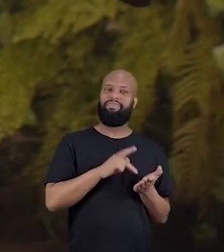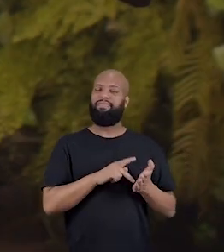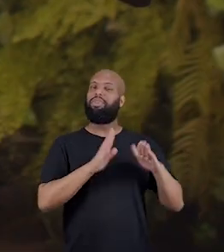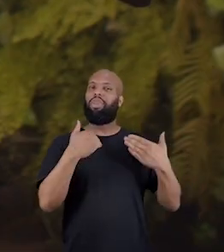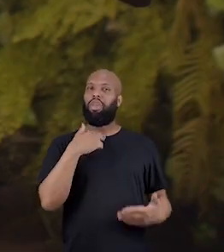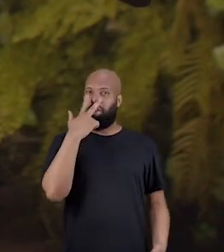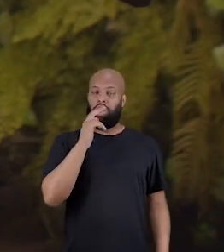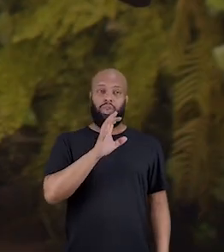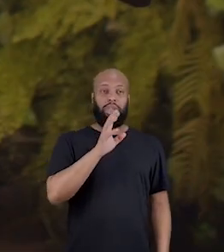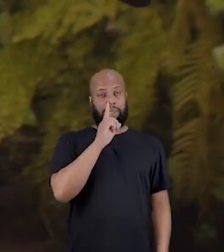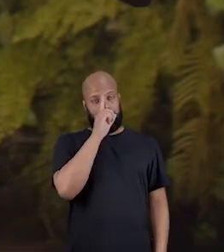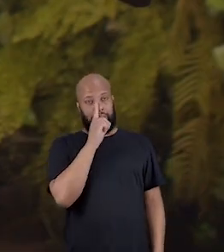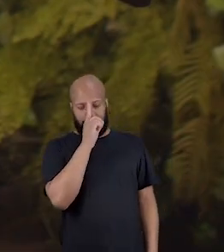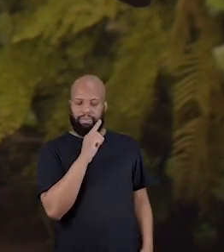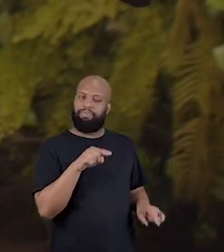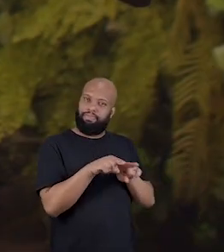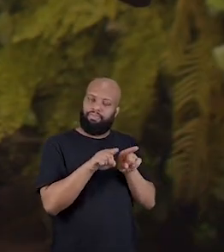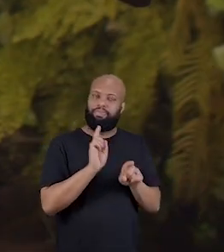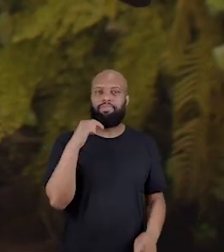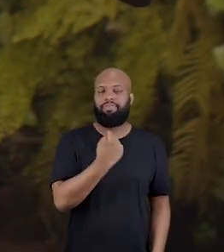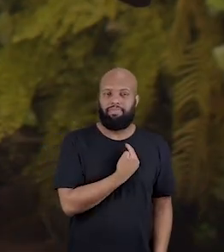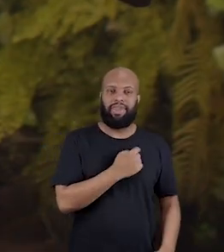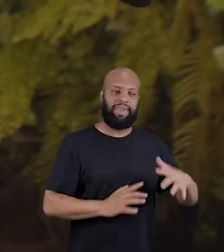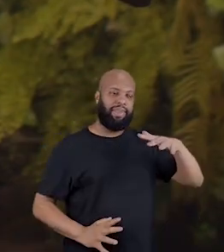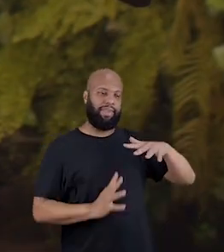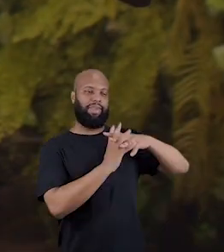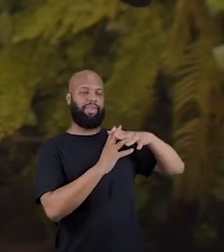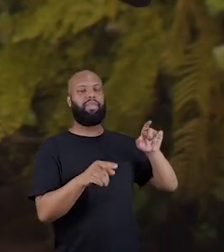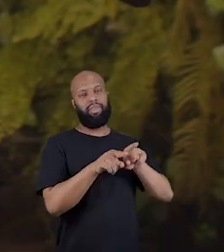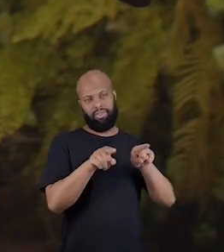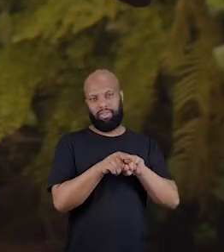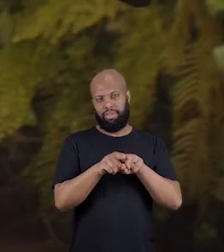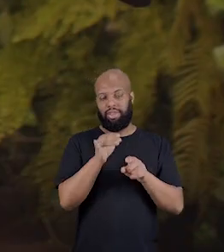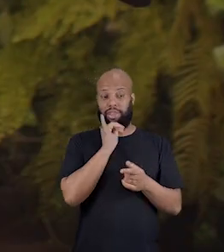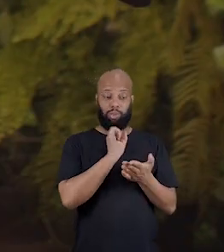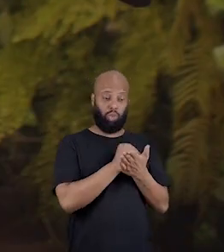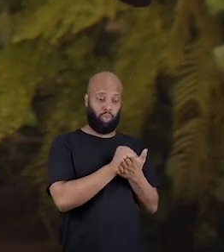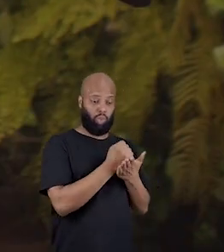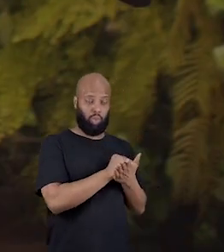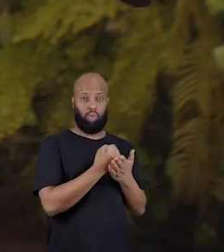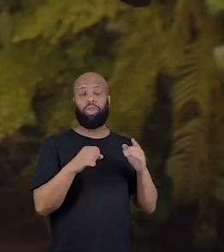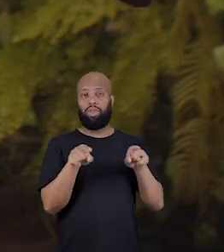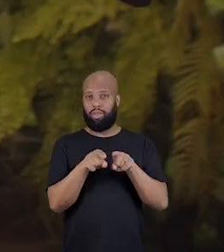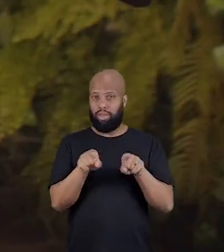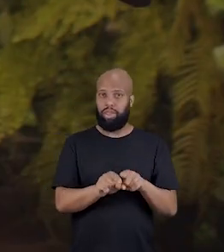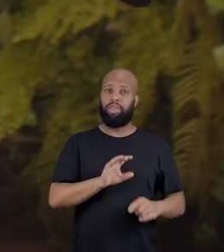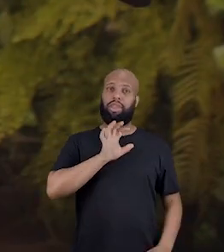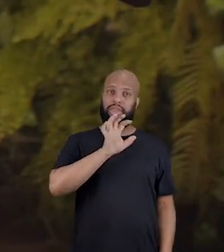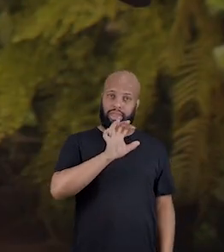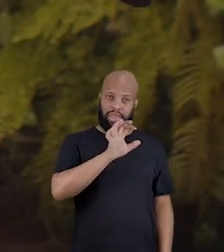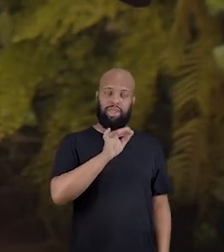têm potencial, de fato. Então, acho que esse é um risco muito grande da gente ir para o excesso, né, de controle, de comando e